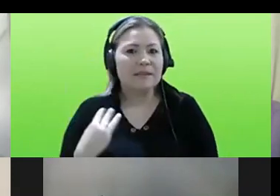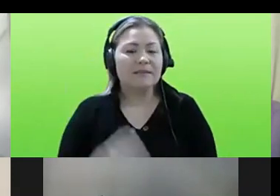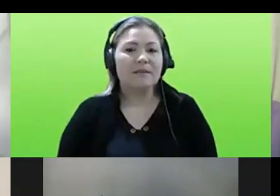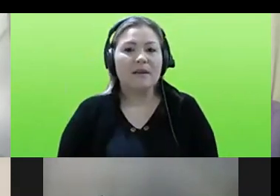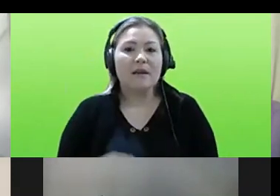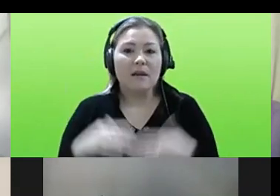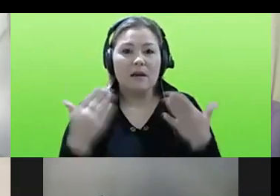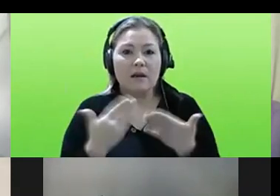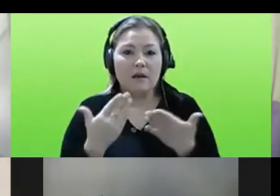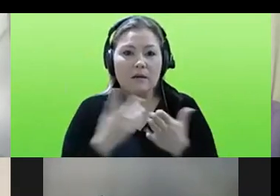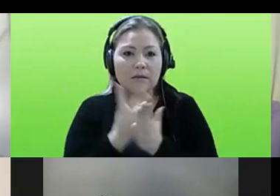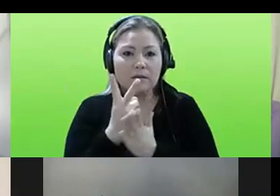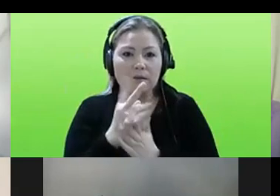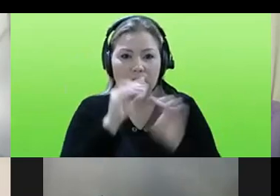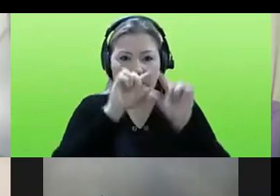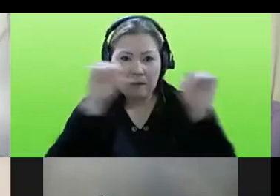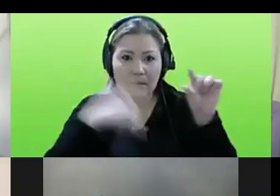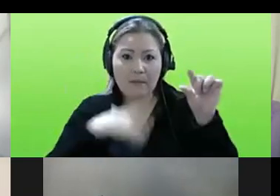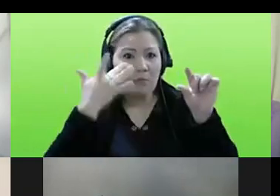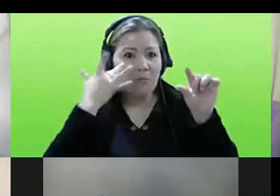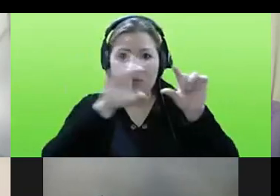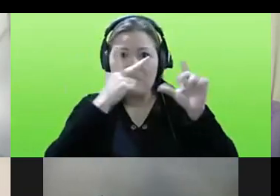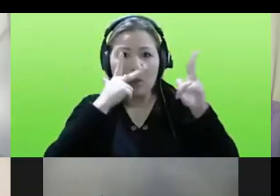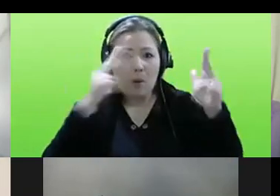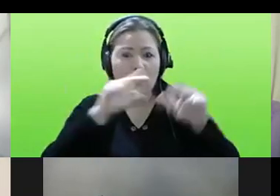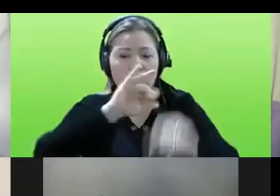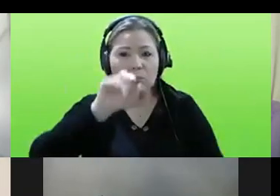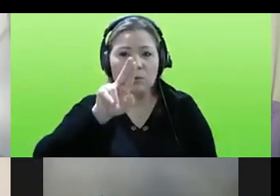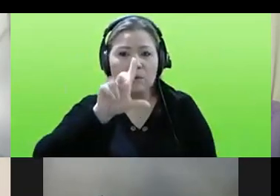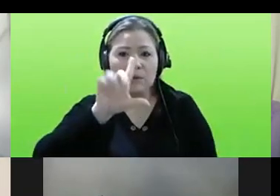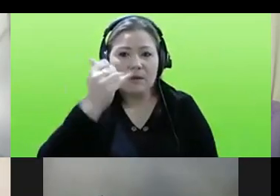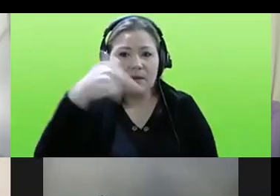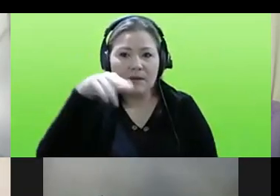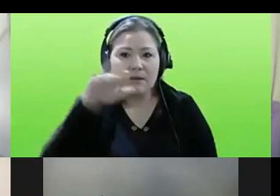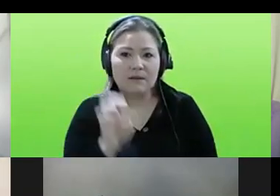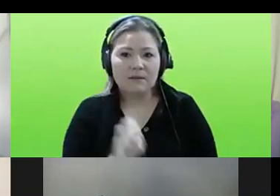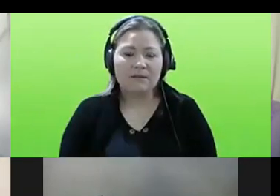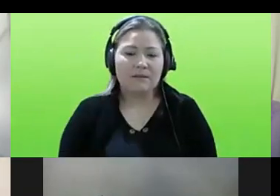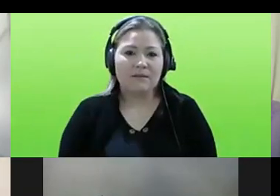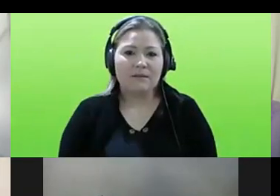Vamos seguindo aqui na minha tela, não sei se está igual. Juliane.